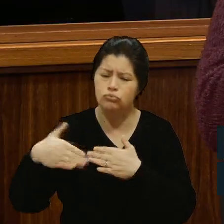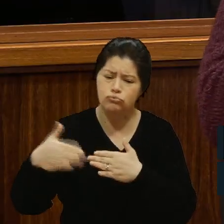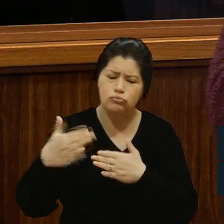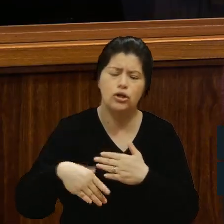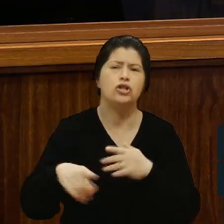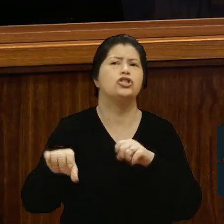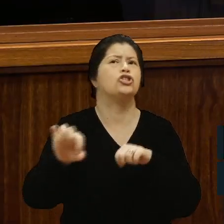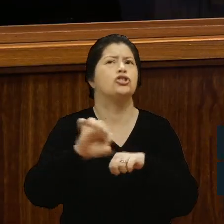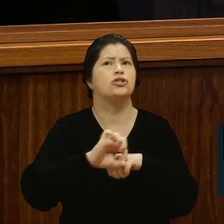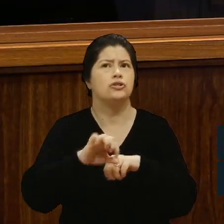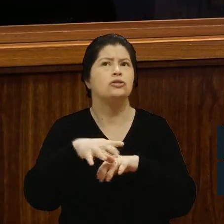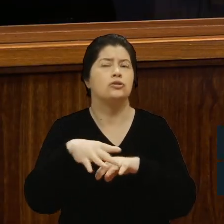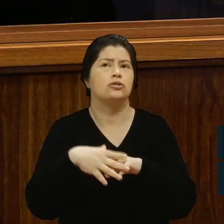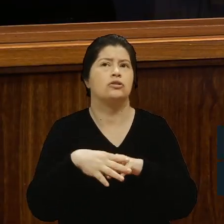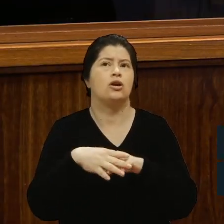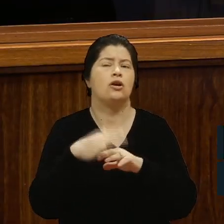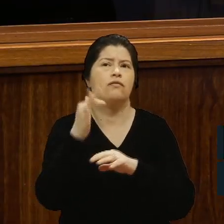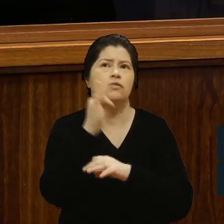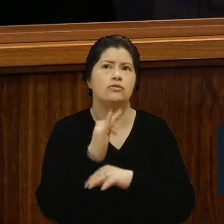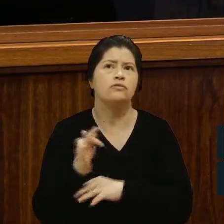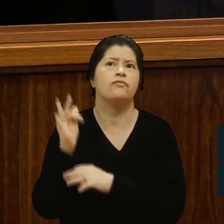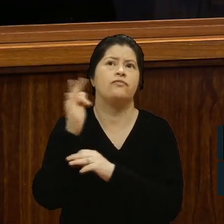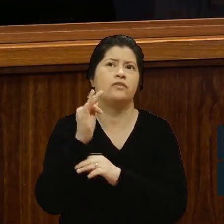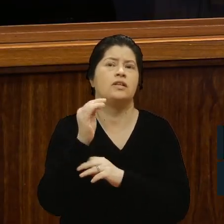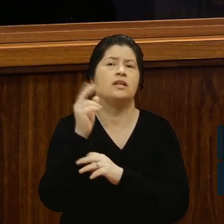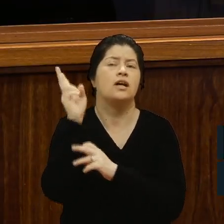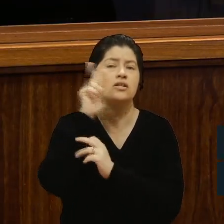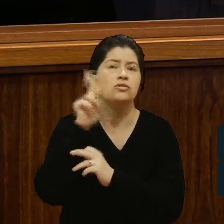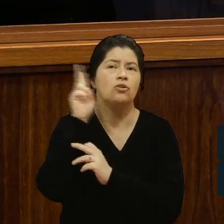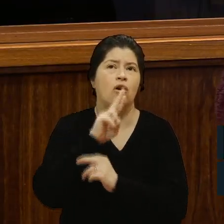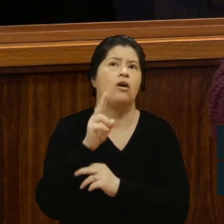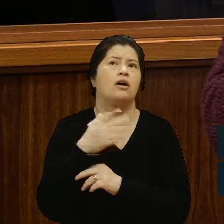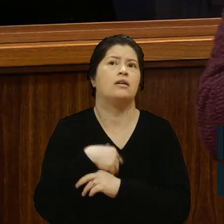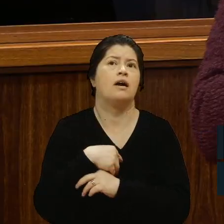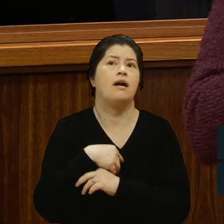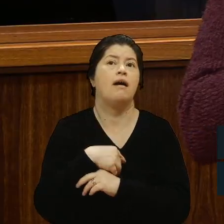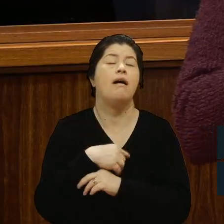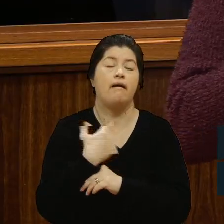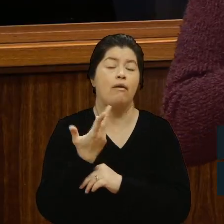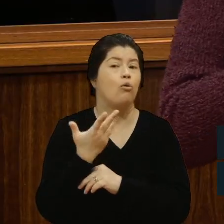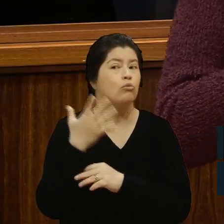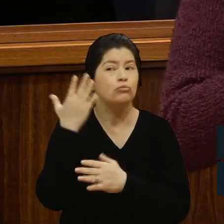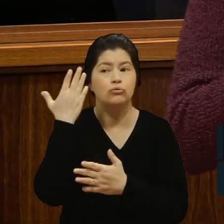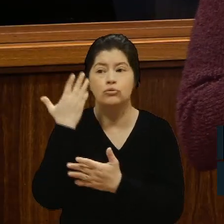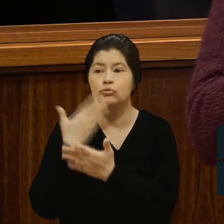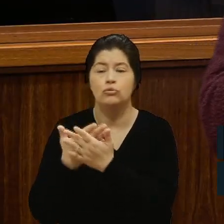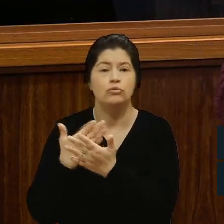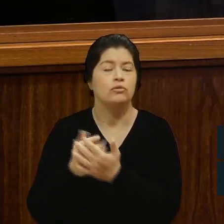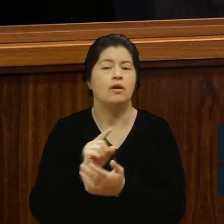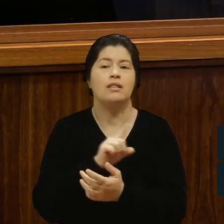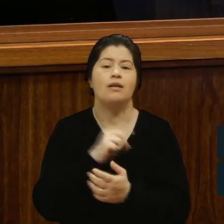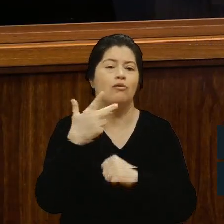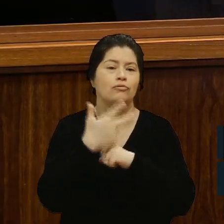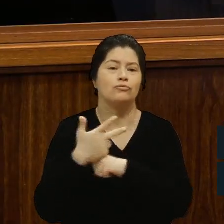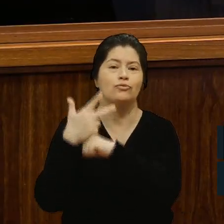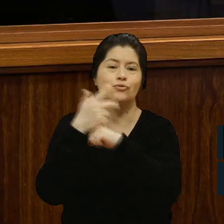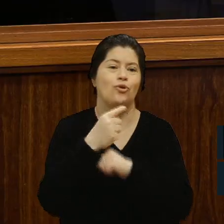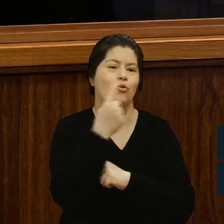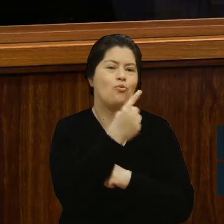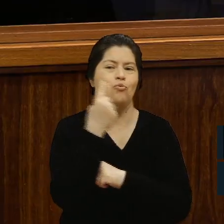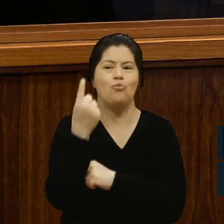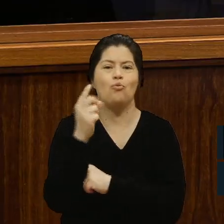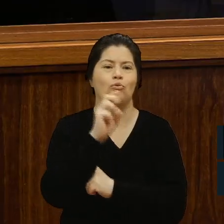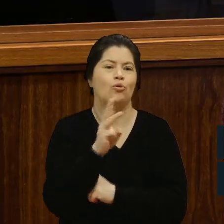direito, filosofia, história, estudo, não apenas ouço videozinhos de 1 ou 2 ou